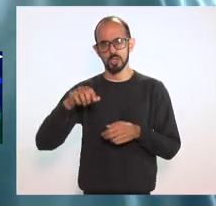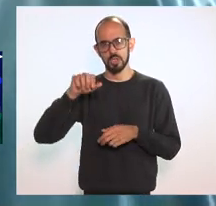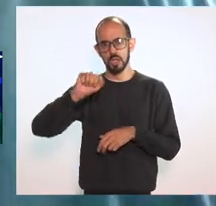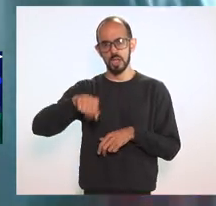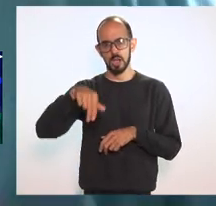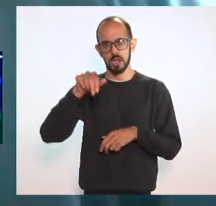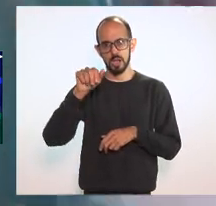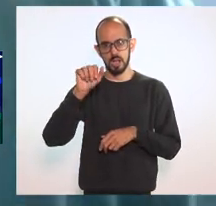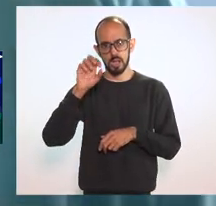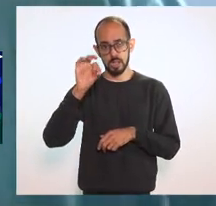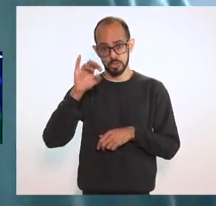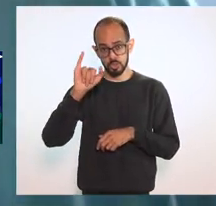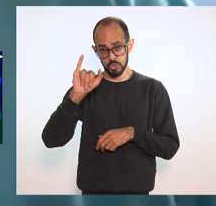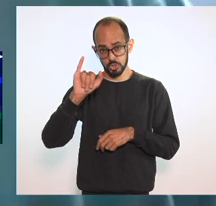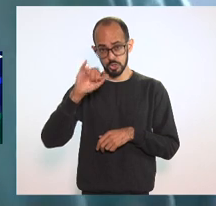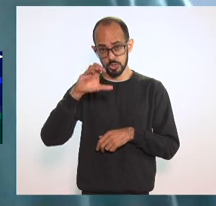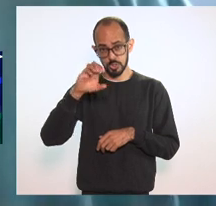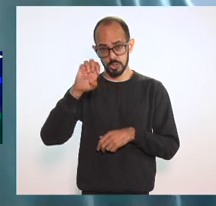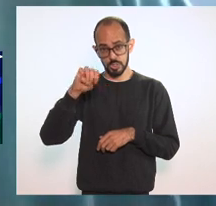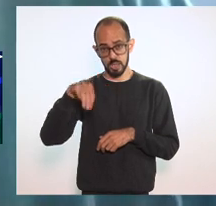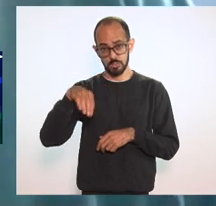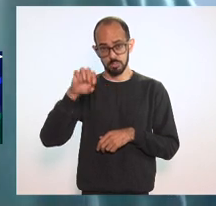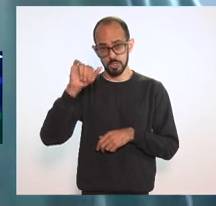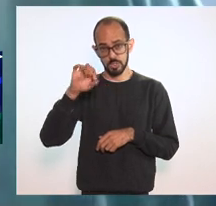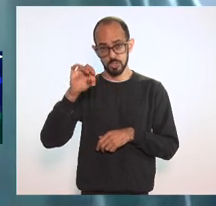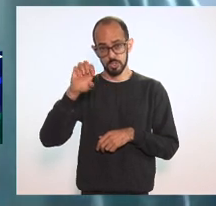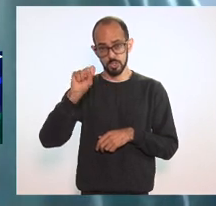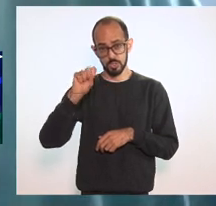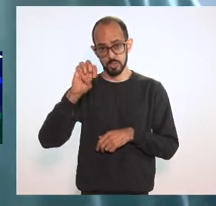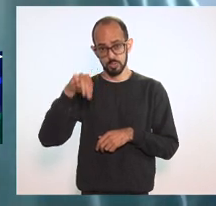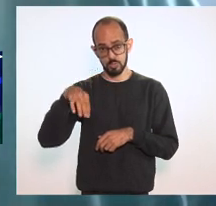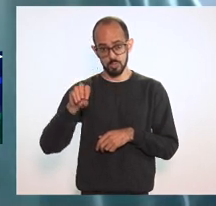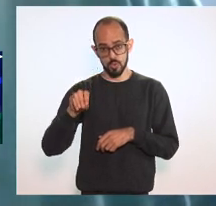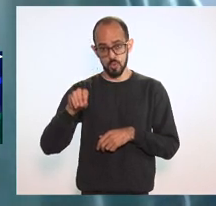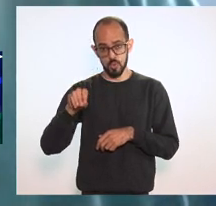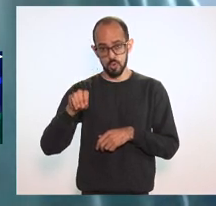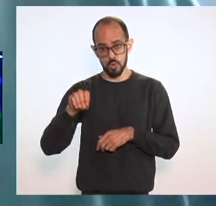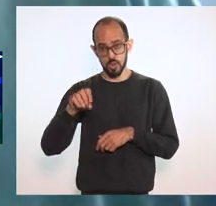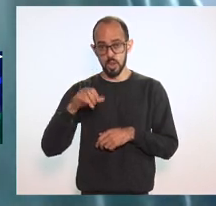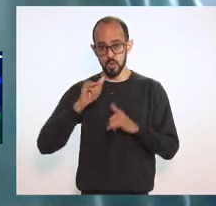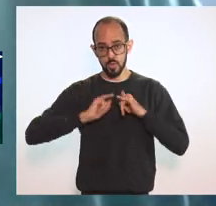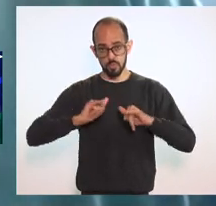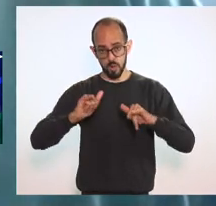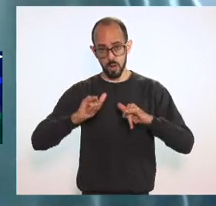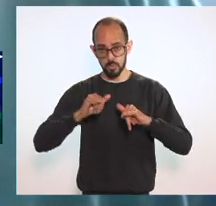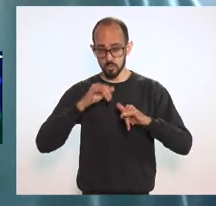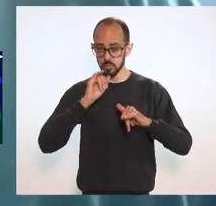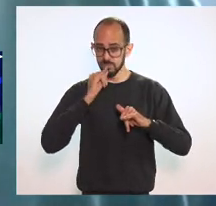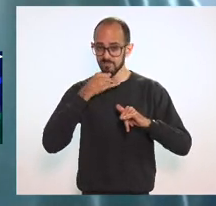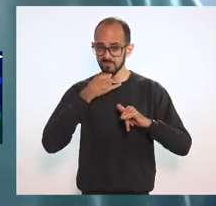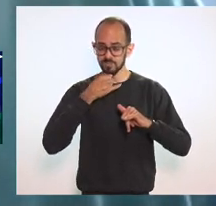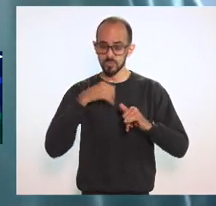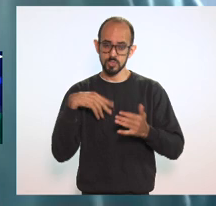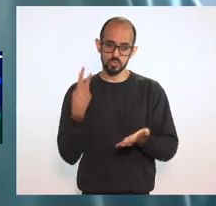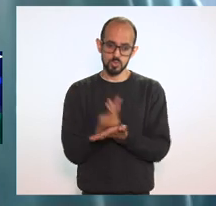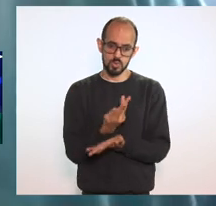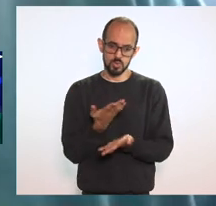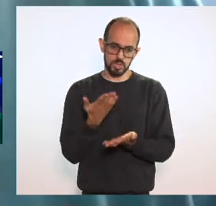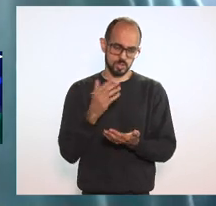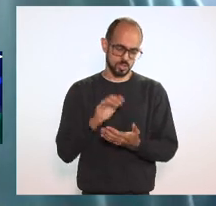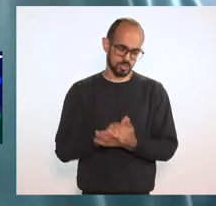então informa todos os com pesar disso ainda existe e e nós todos temos todos